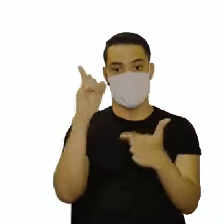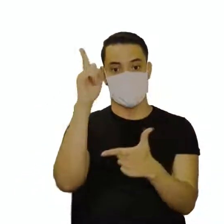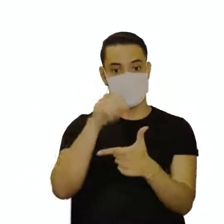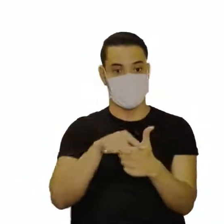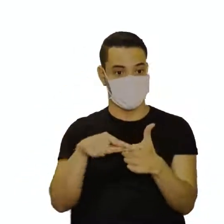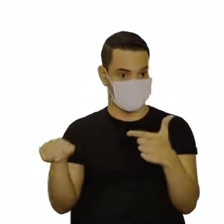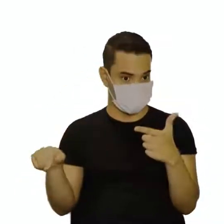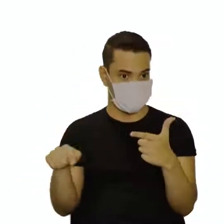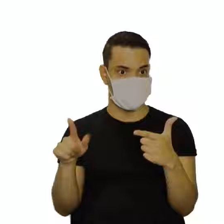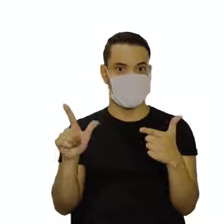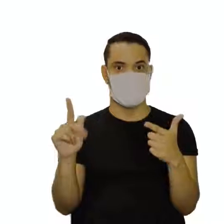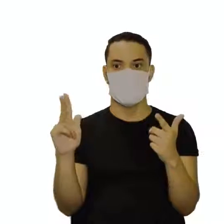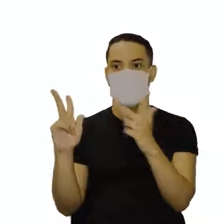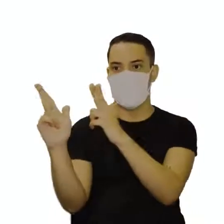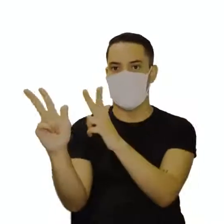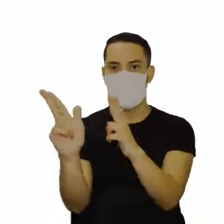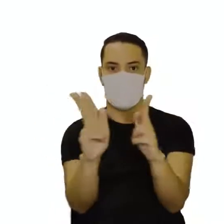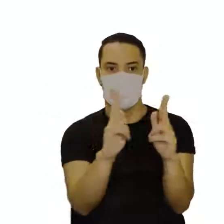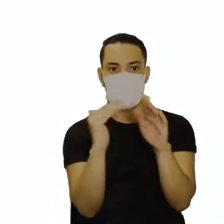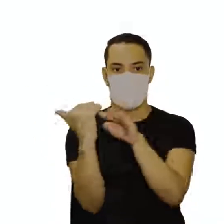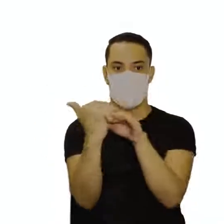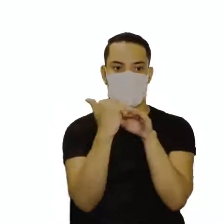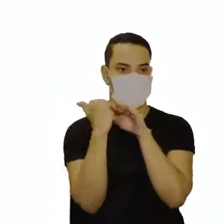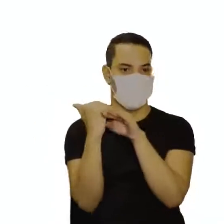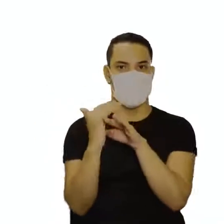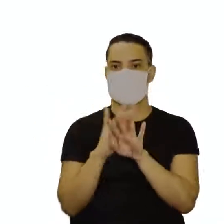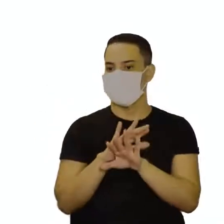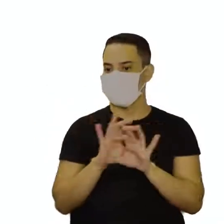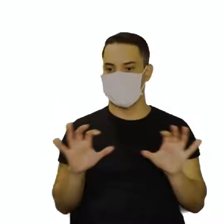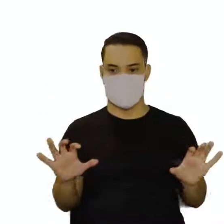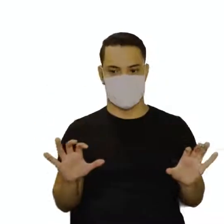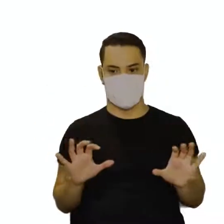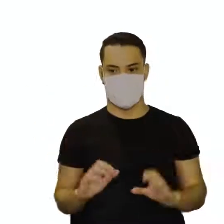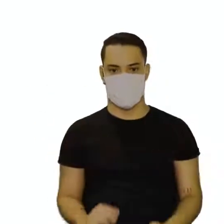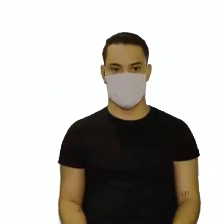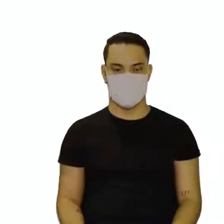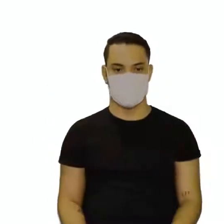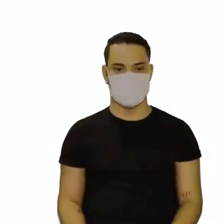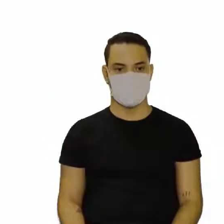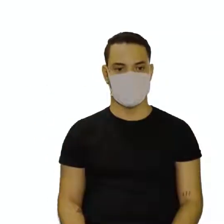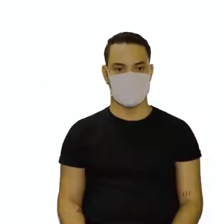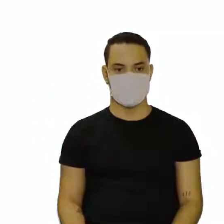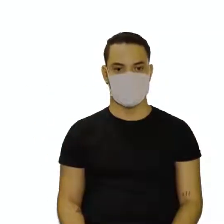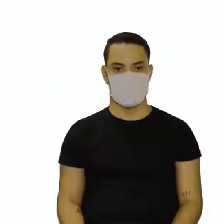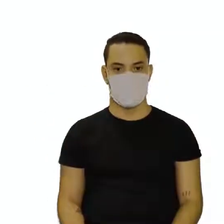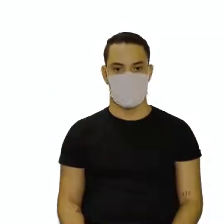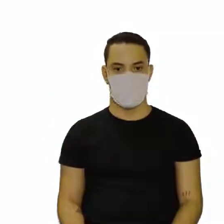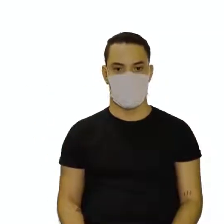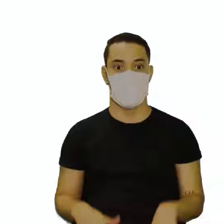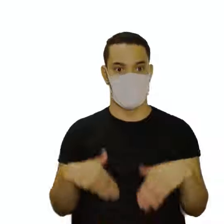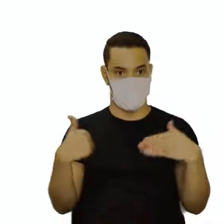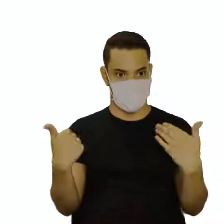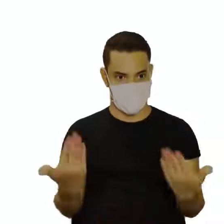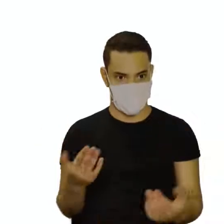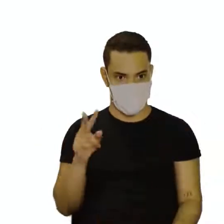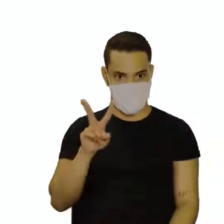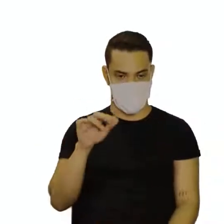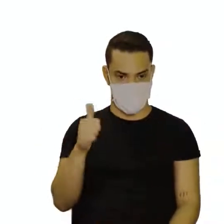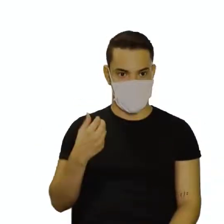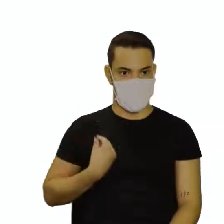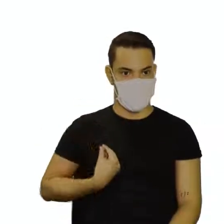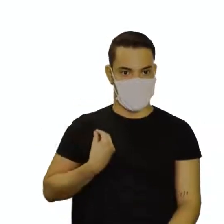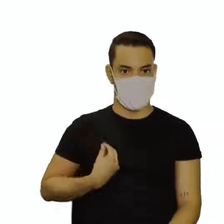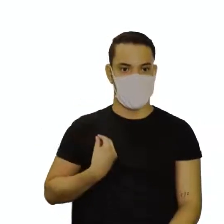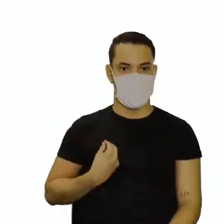dividindo eles e igualando, dividir a proporção. Bom, então V1 está ali, eu